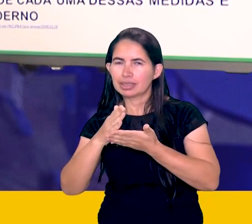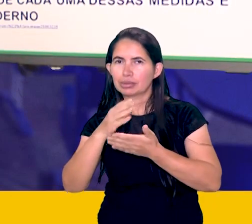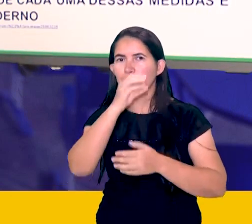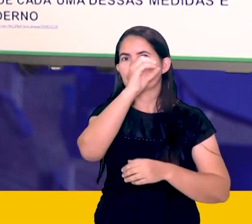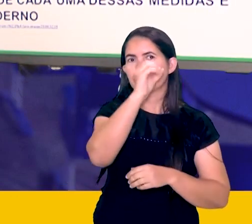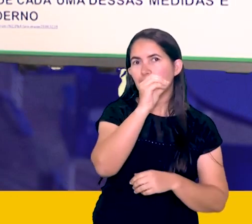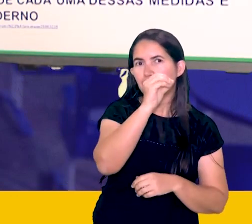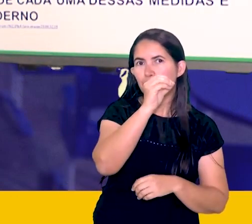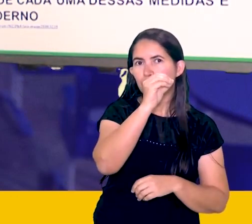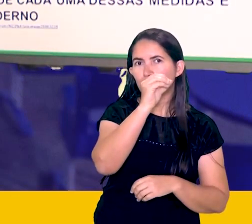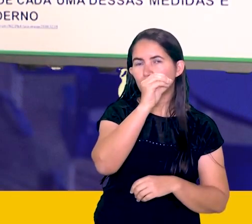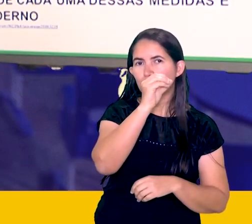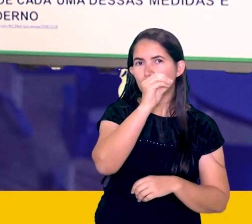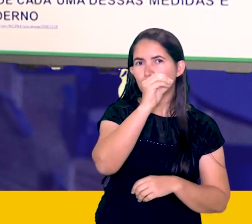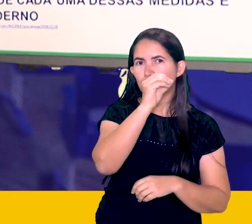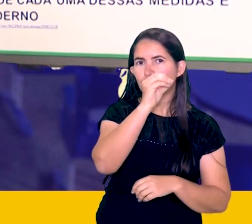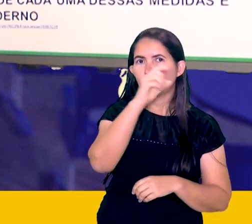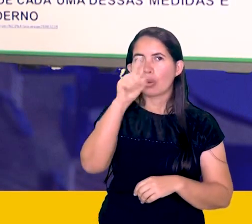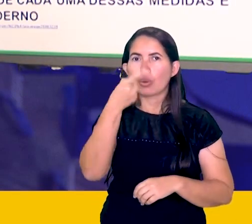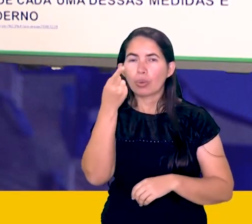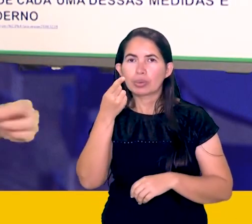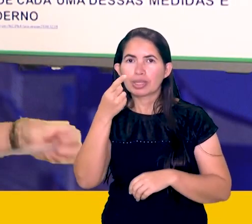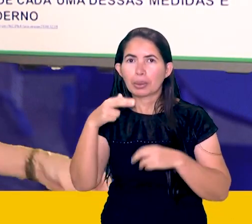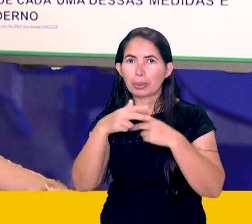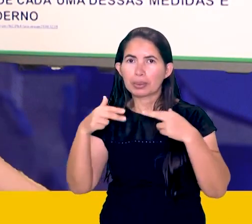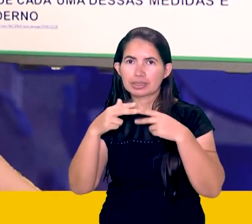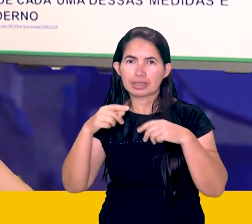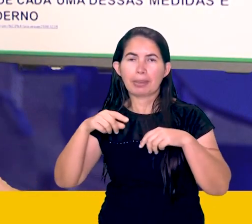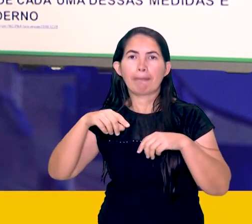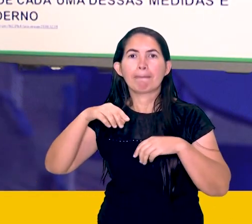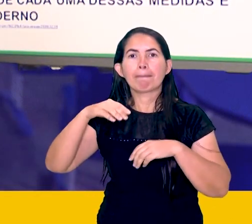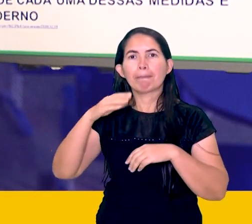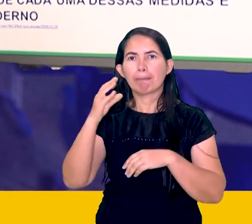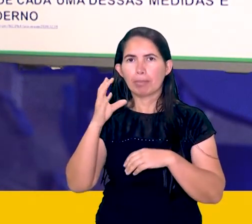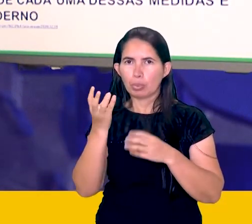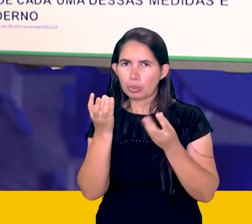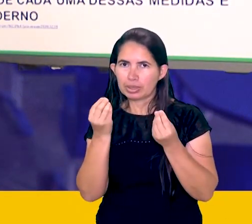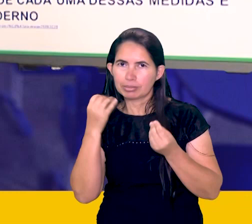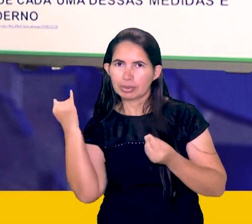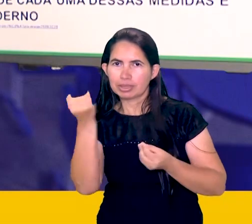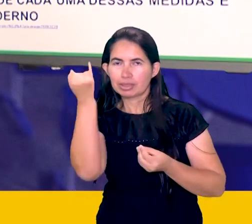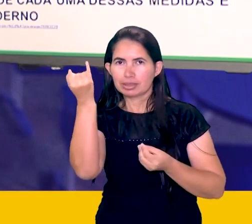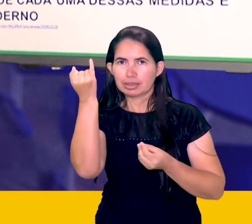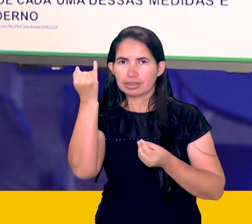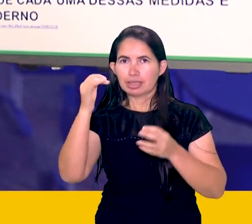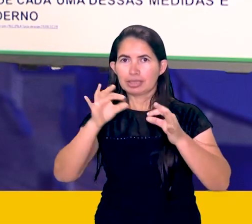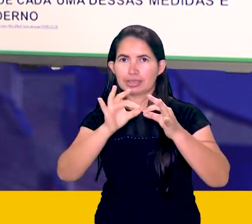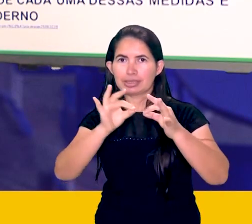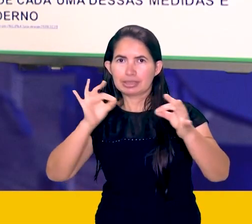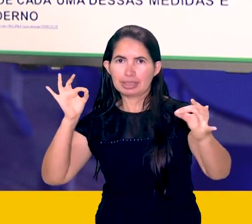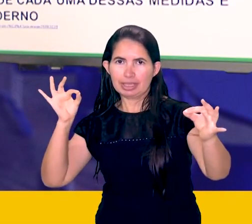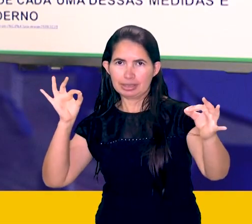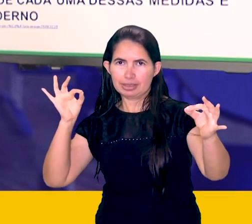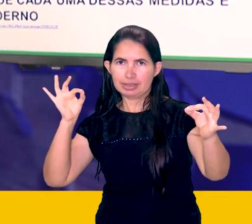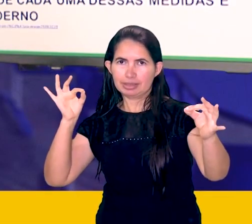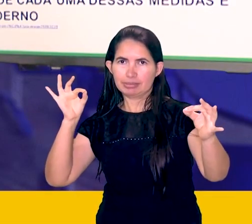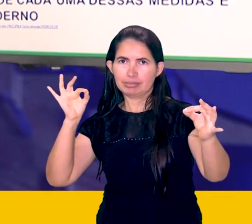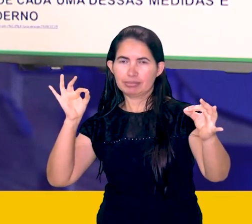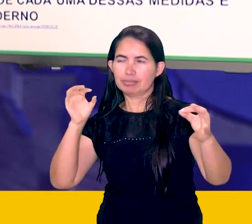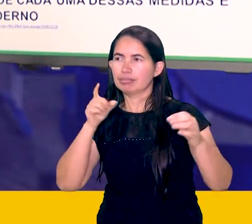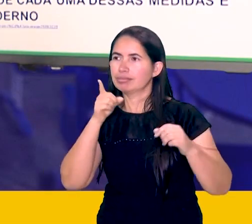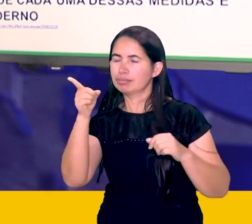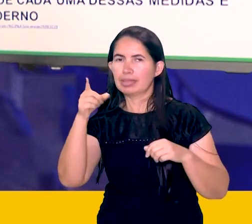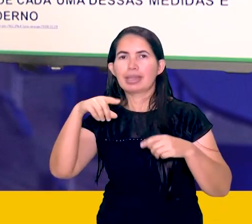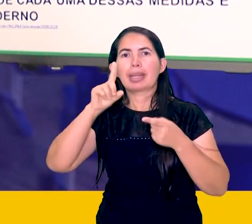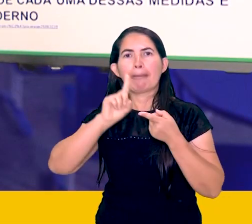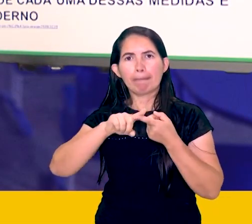ó, certo? Outro material muito que vocês podem utilizar em casa seria a trena, ó, certo? Que também